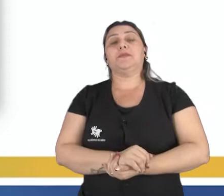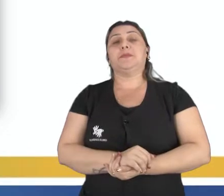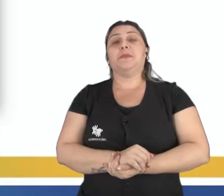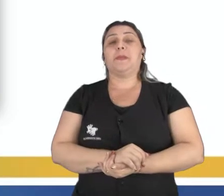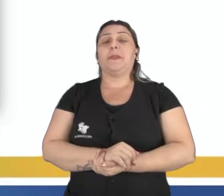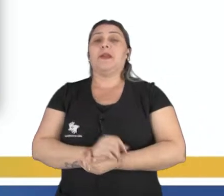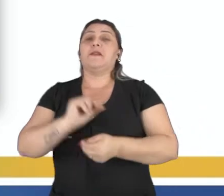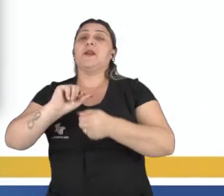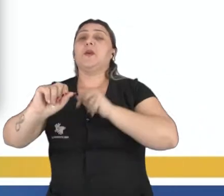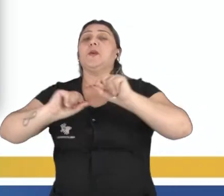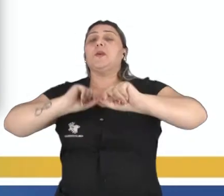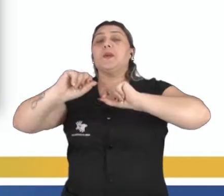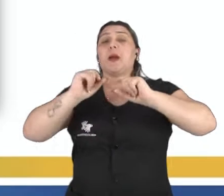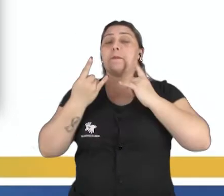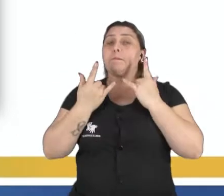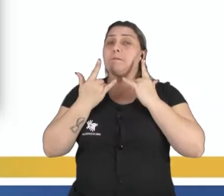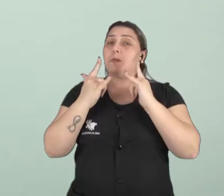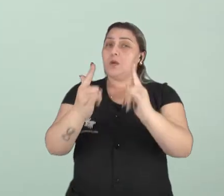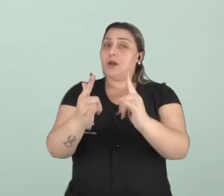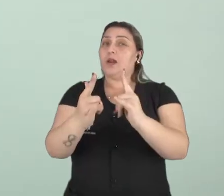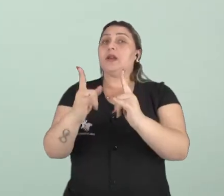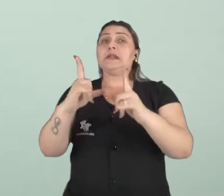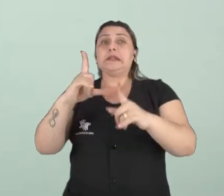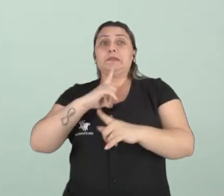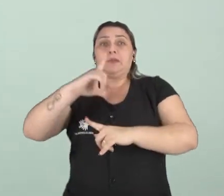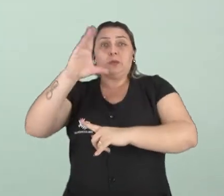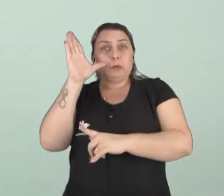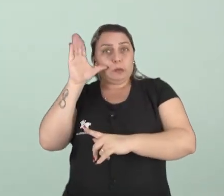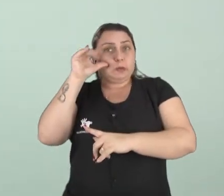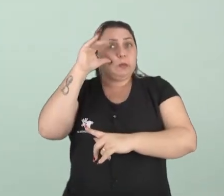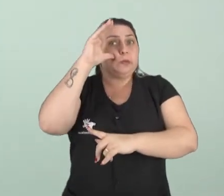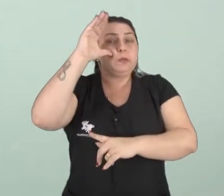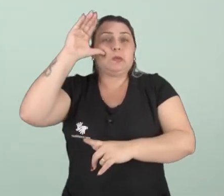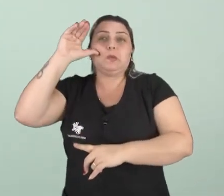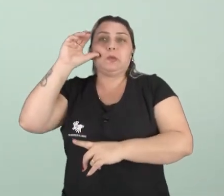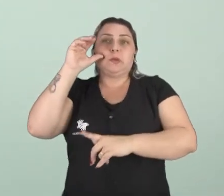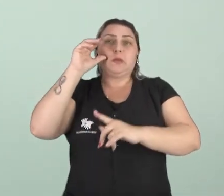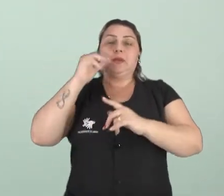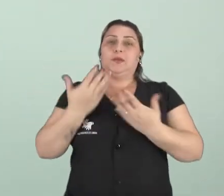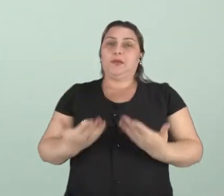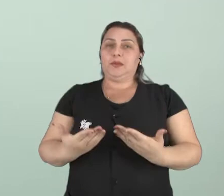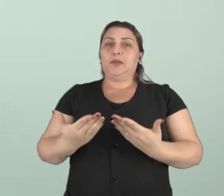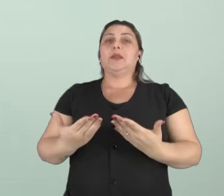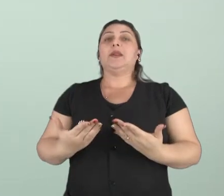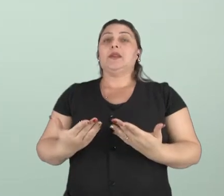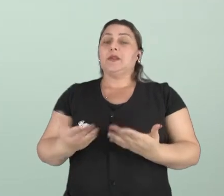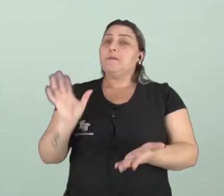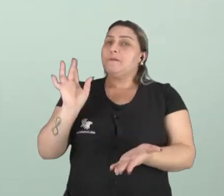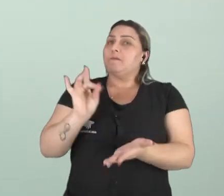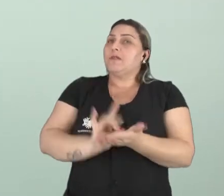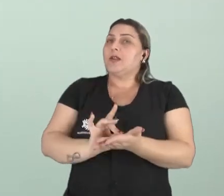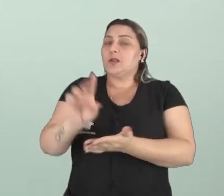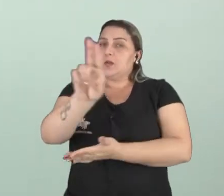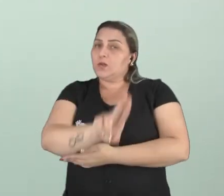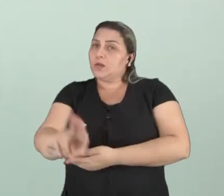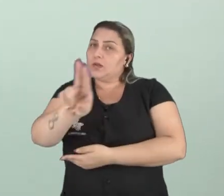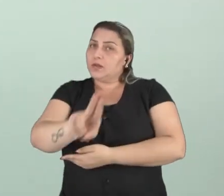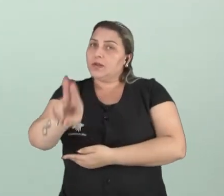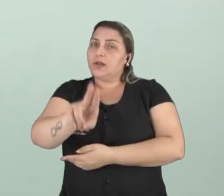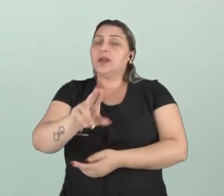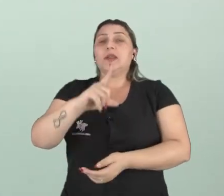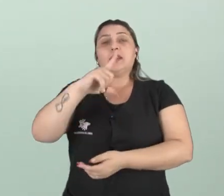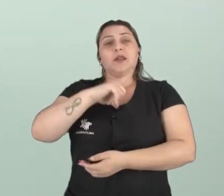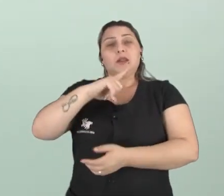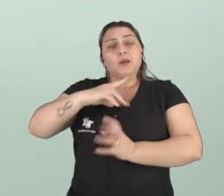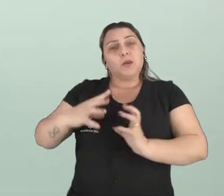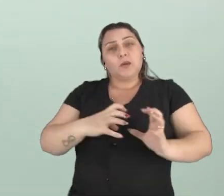E isso fez com que, então, a Bolívia ela acentuasse esse seu território, quisesse, de fato, utilizar, Então, a gente vai